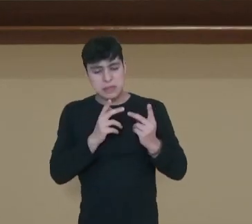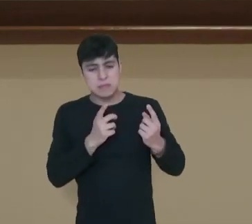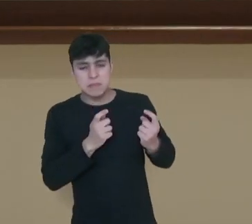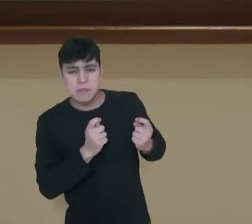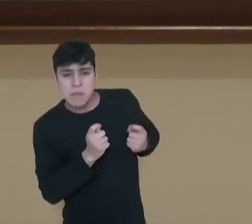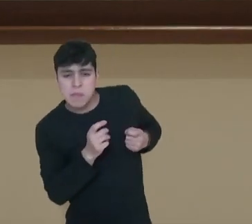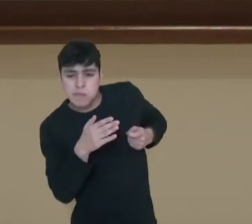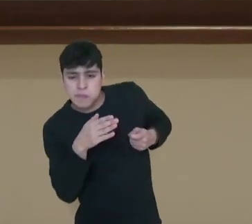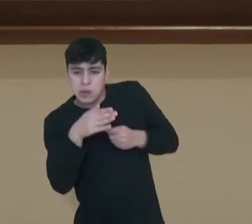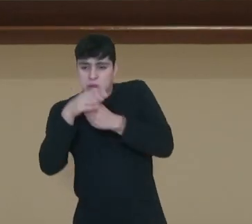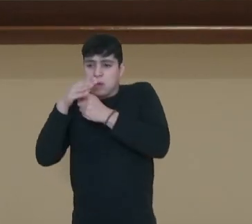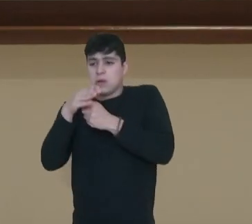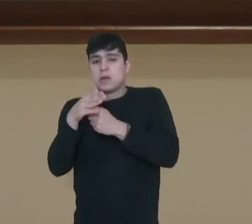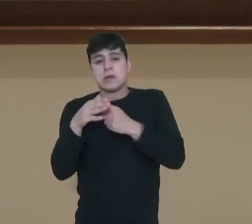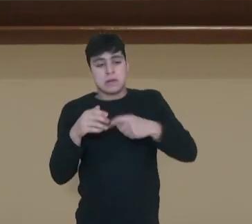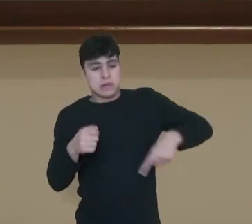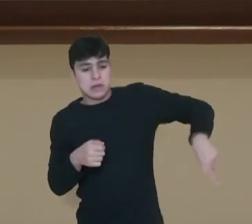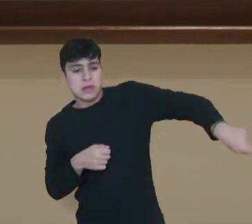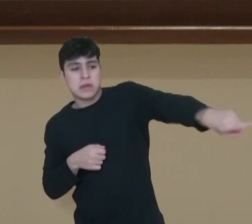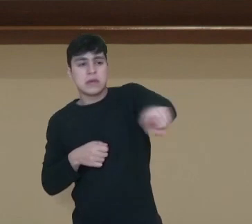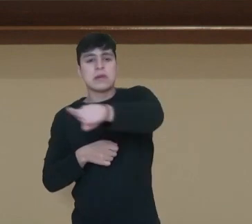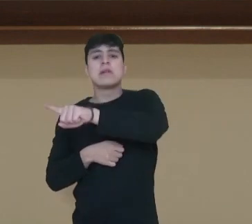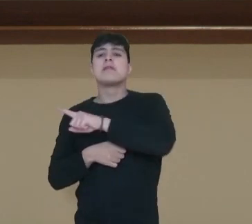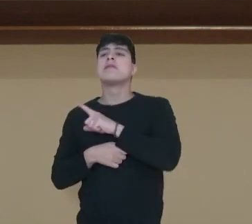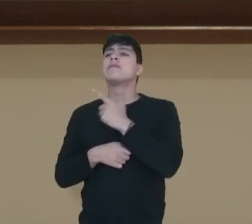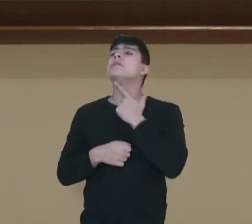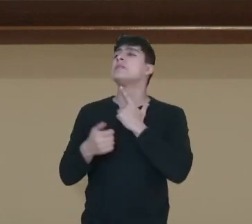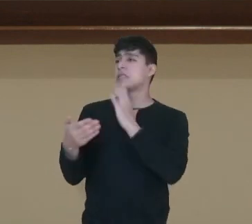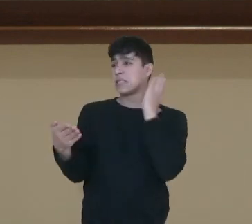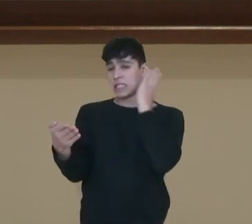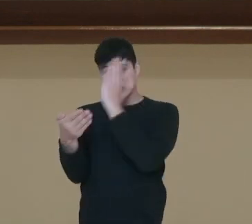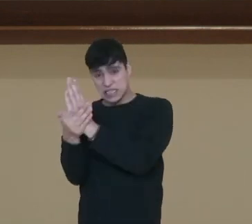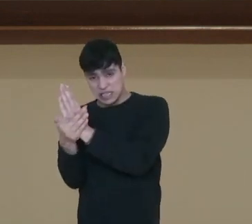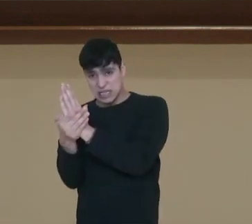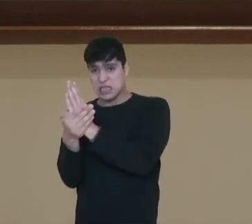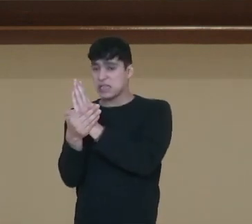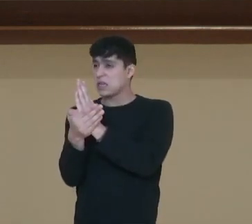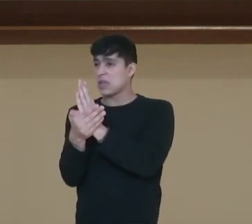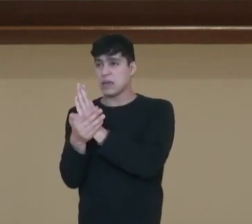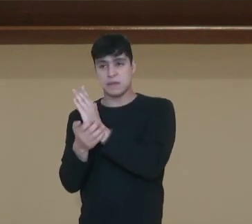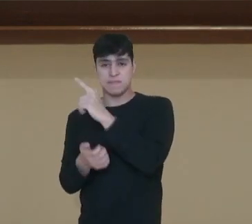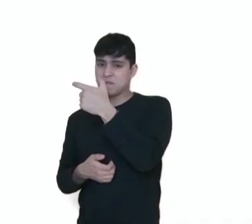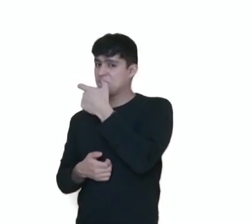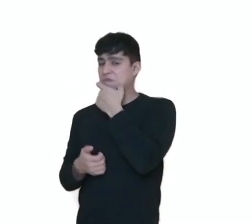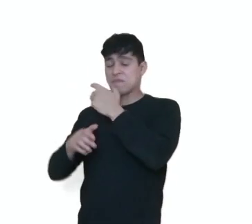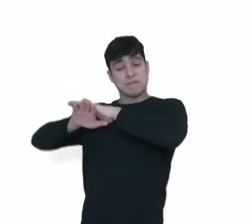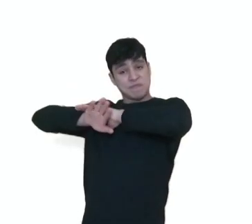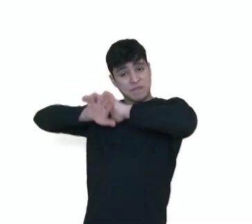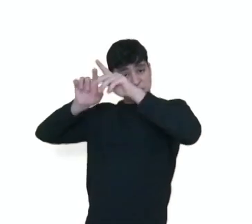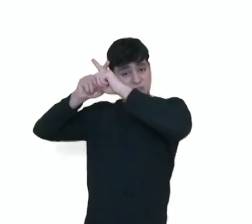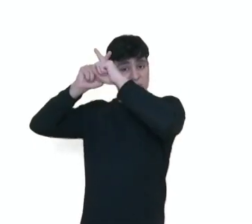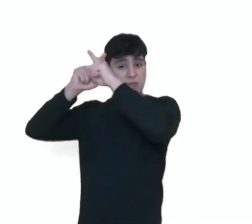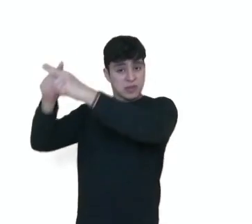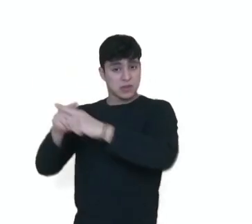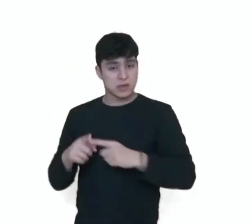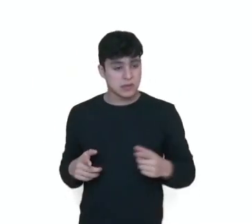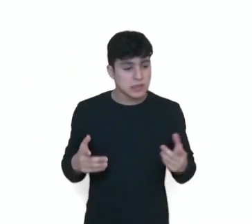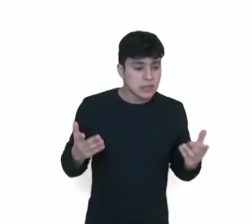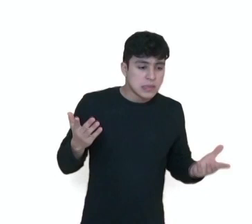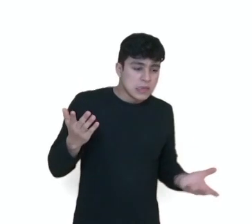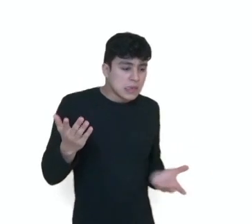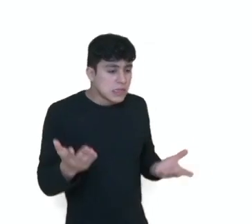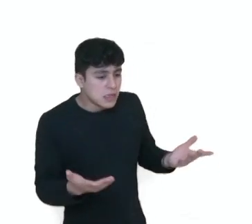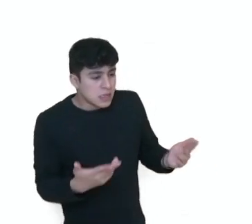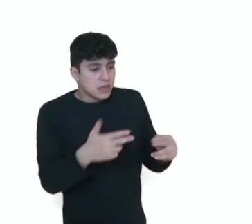e buscas, né, por acabar com o domínio britânico dentro da Índia, a gente vai ver que pressionados então por